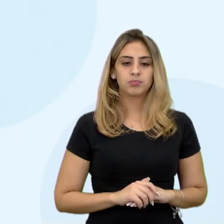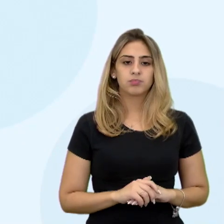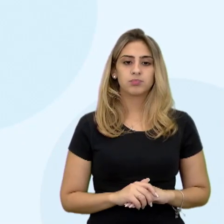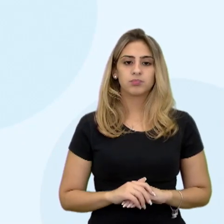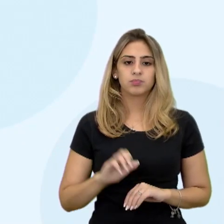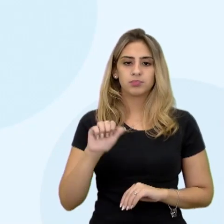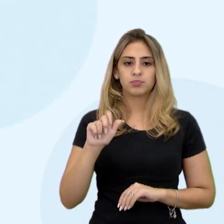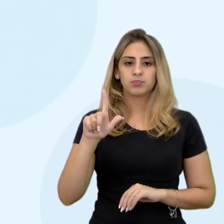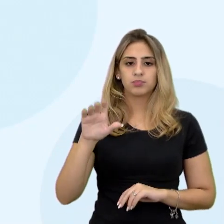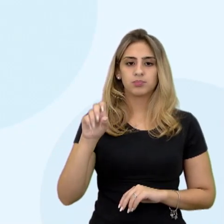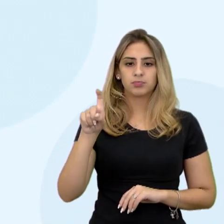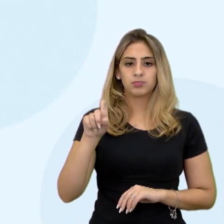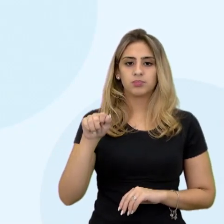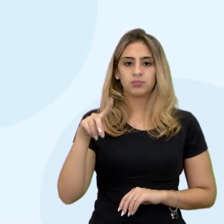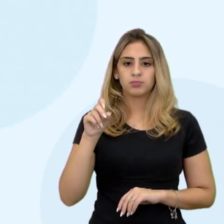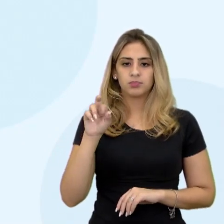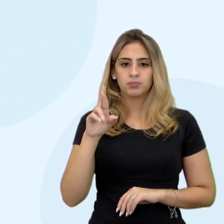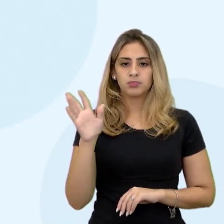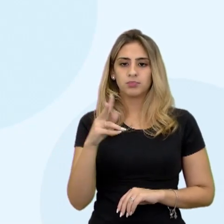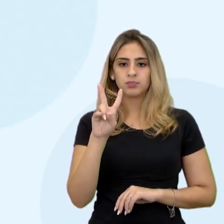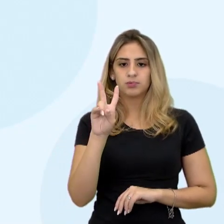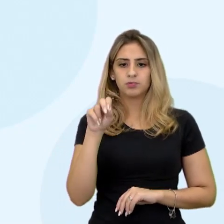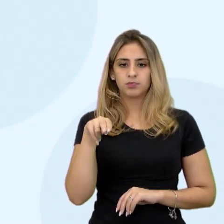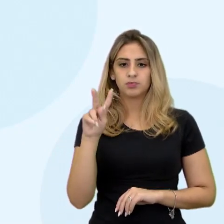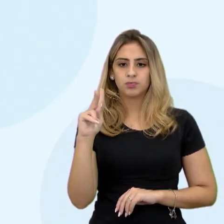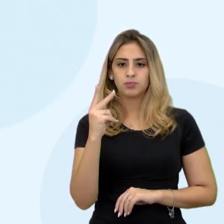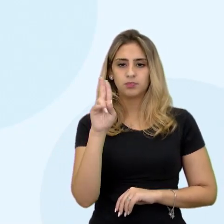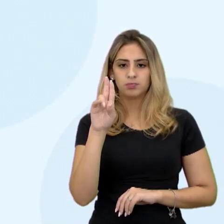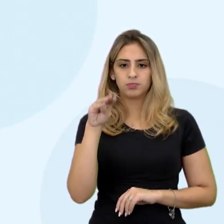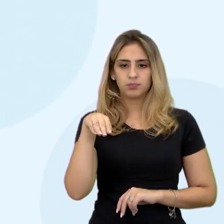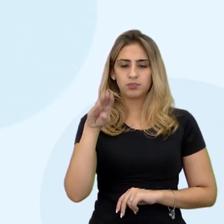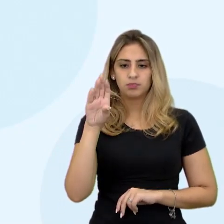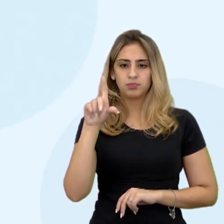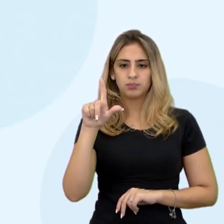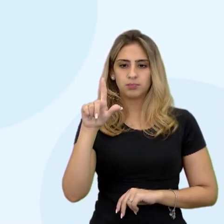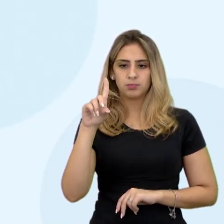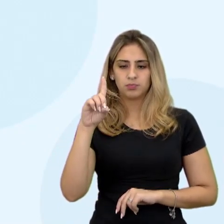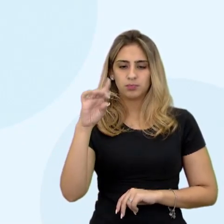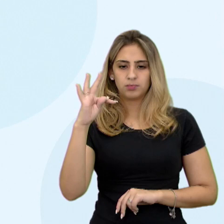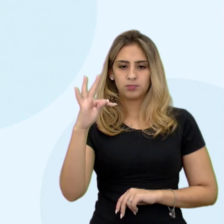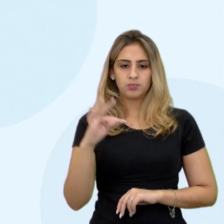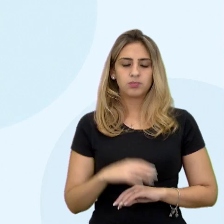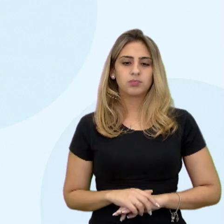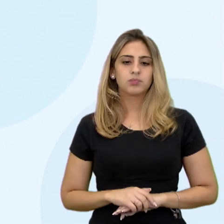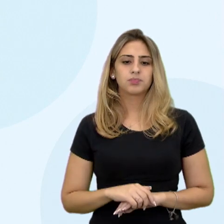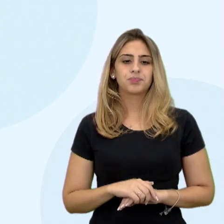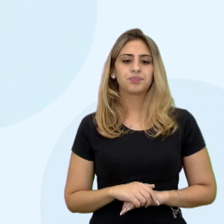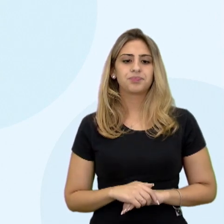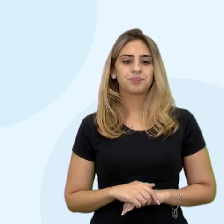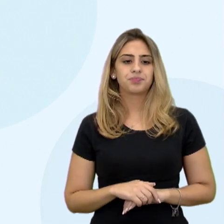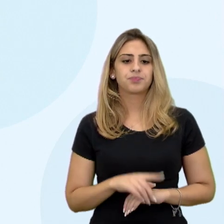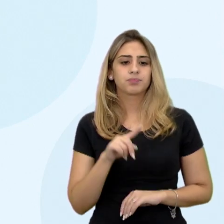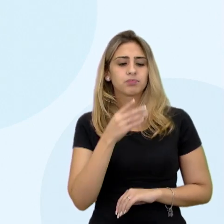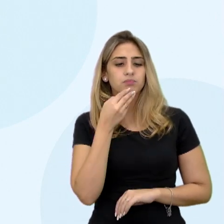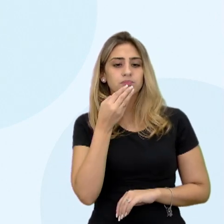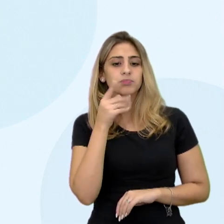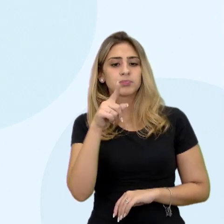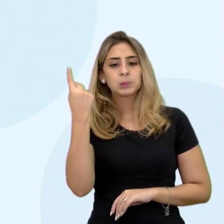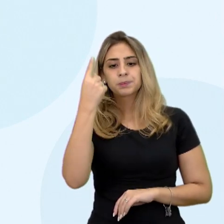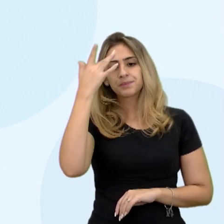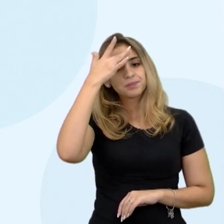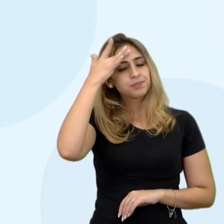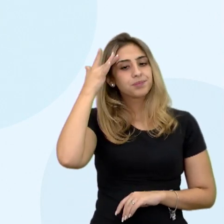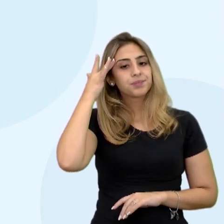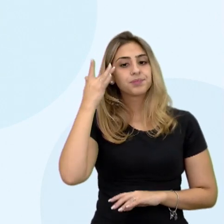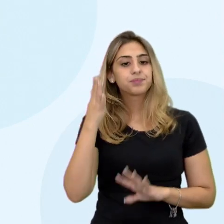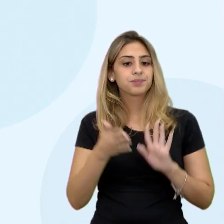von Humboldt. Isso, outro nome difícil. Difícil. Então, assim, o Humboldt, ele foi uma das primeiras pessoas